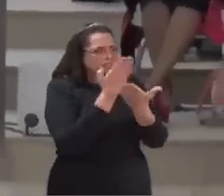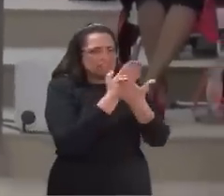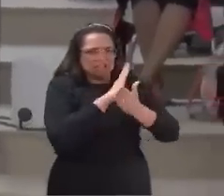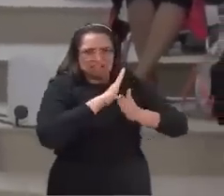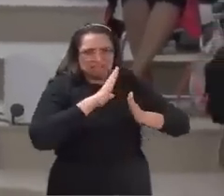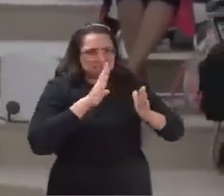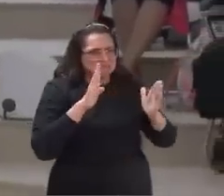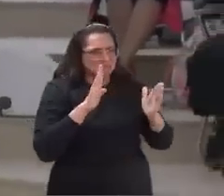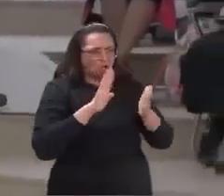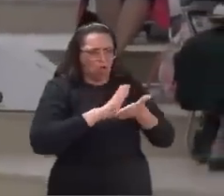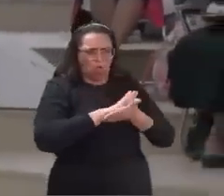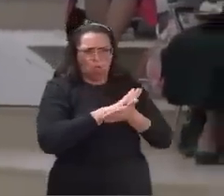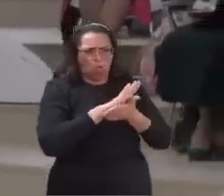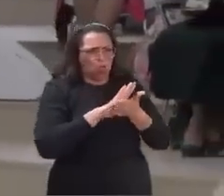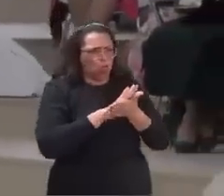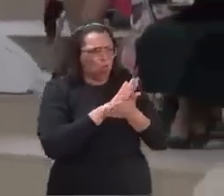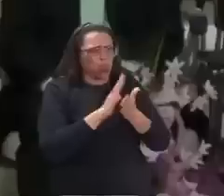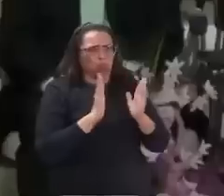em potencial,